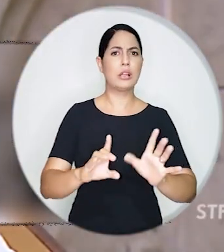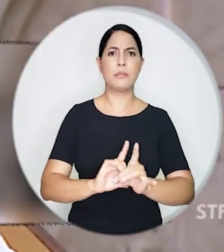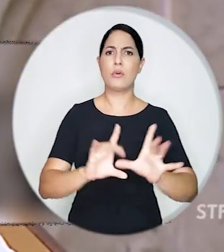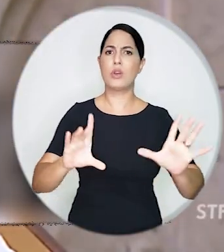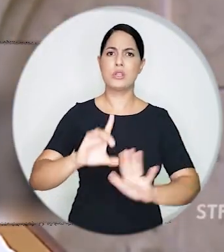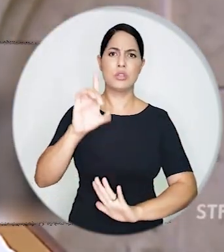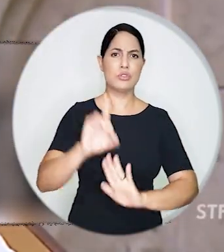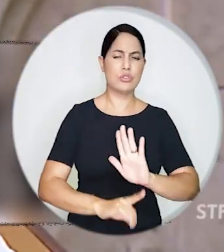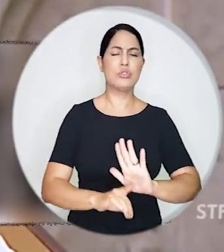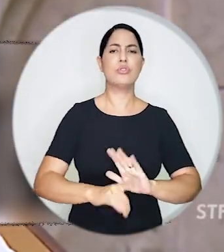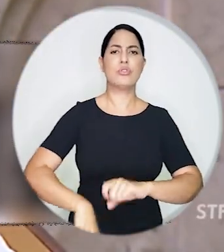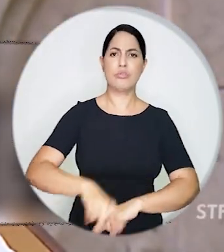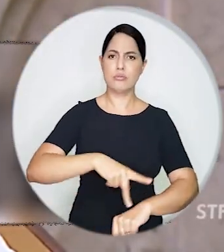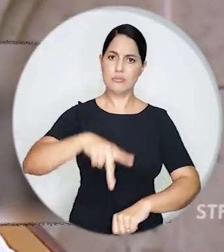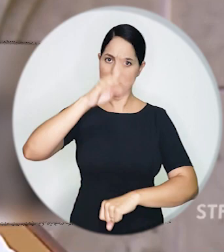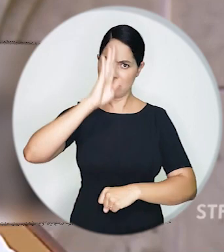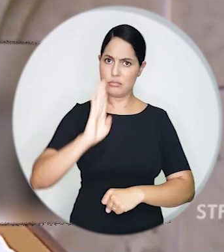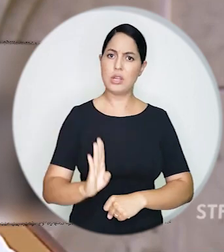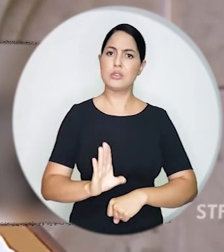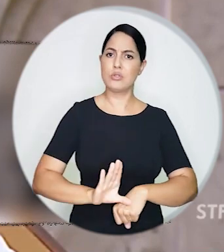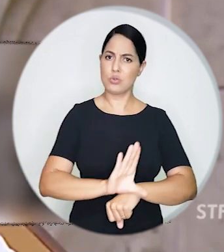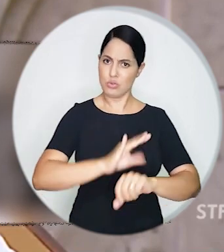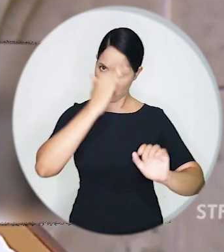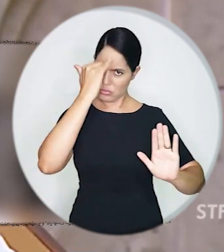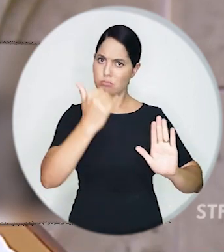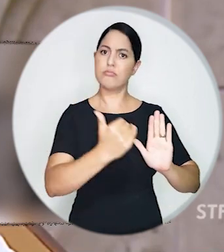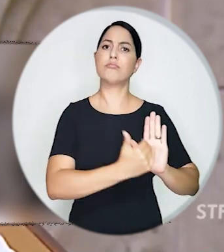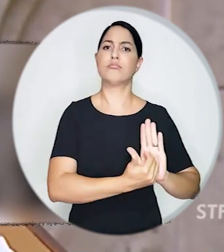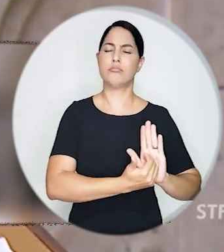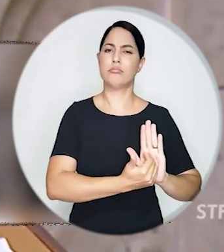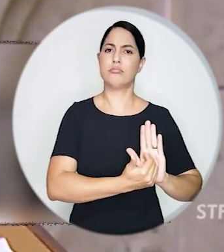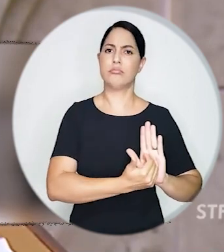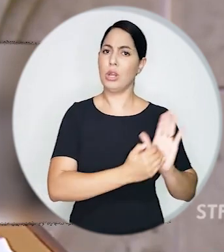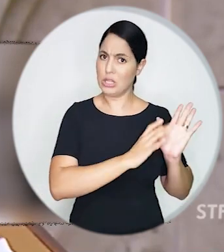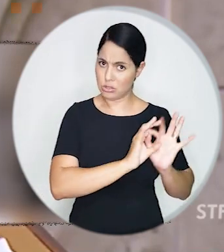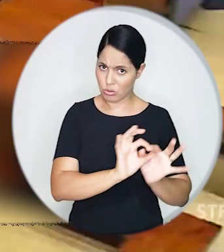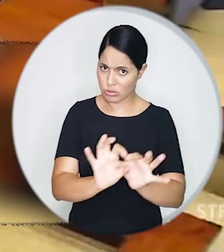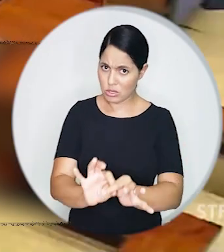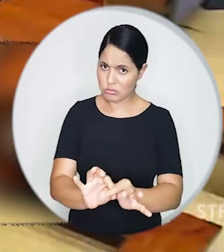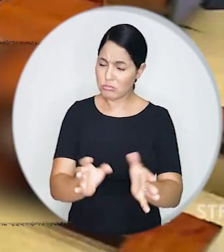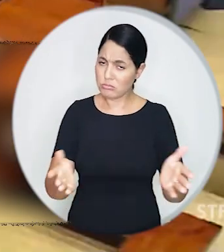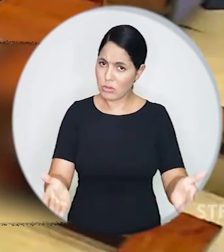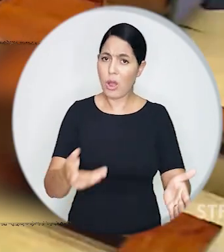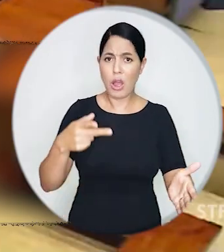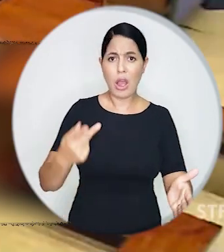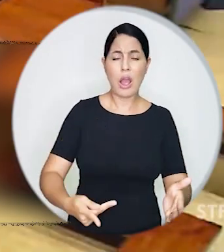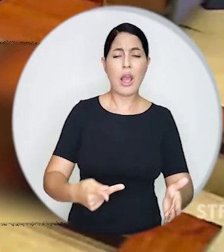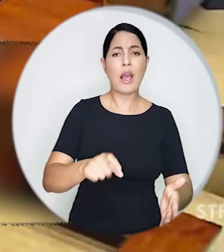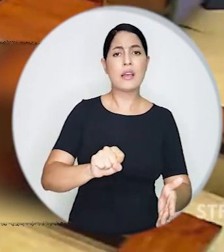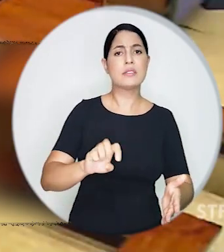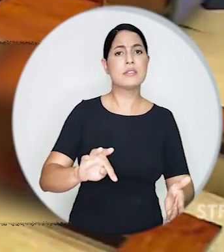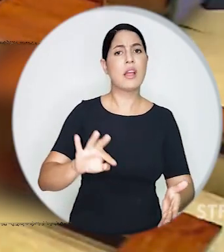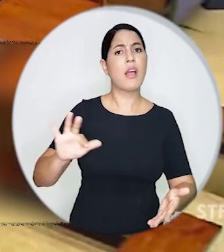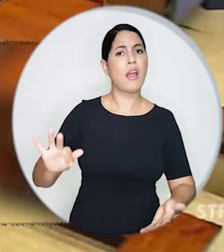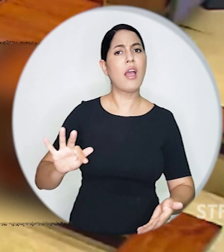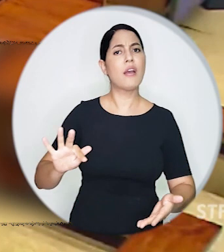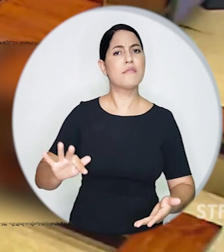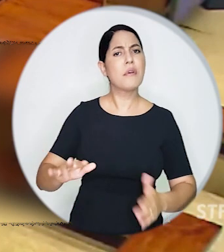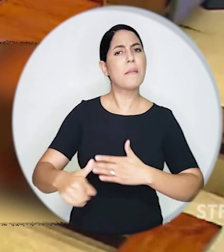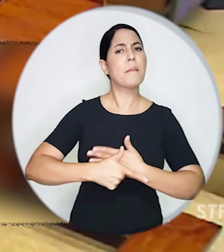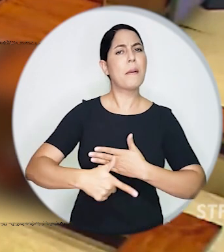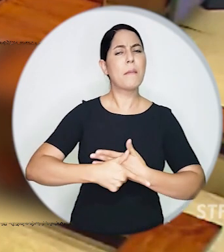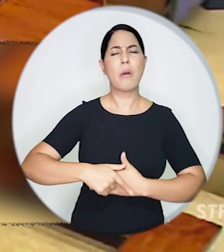Estado Democrático de Direito e à Constituição. Nesse contexto, o Supremo Tribunal Federal tem exercido papel fundamental